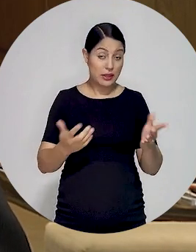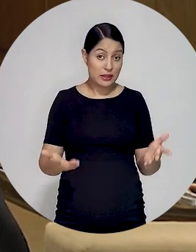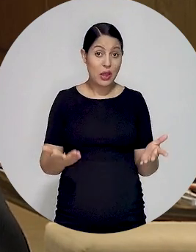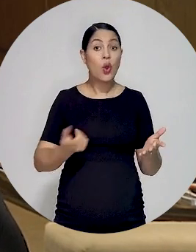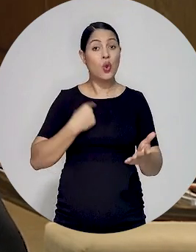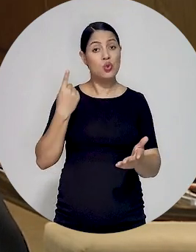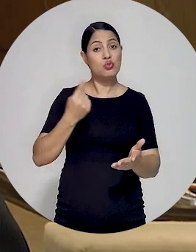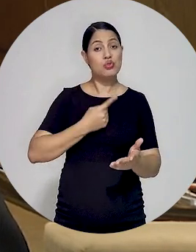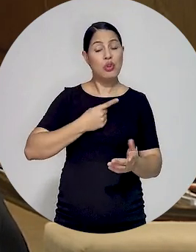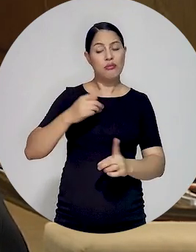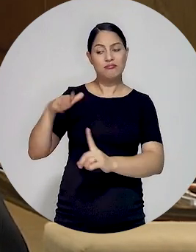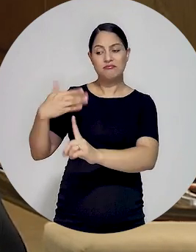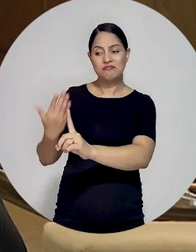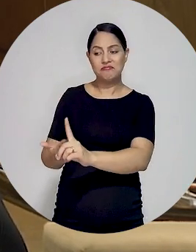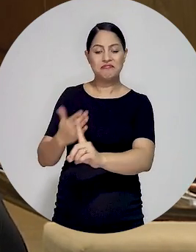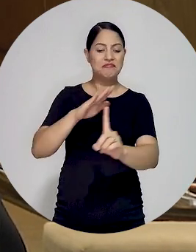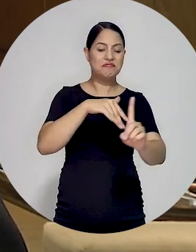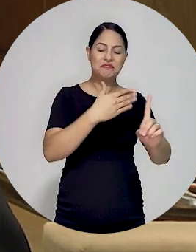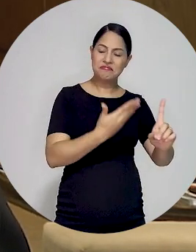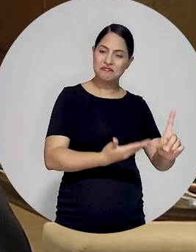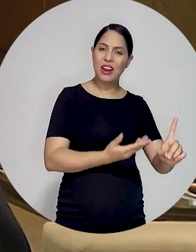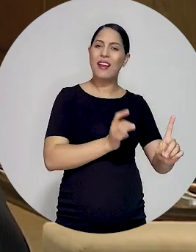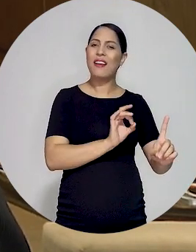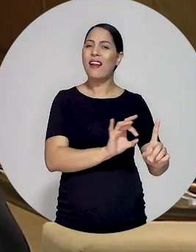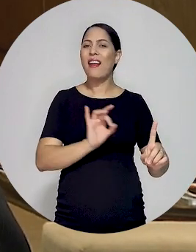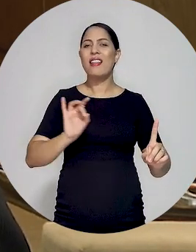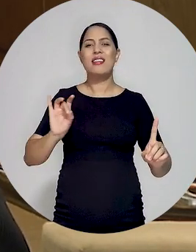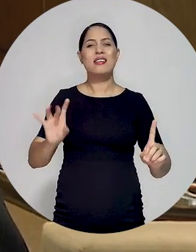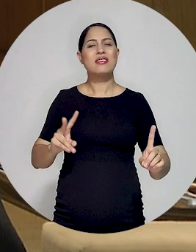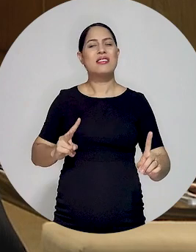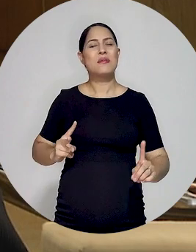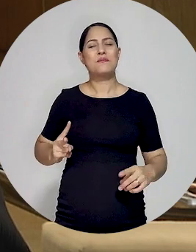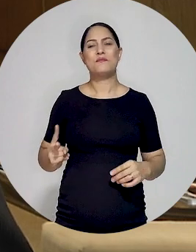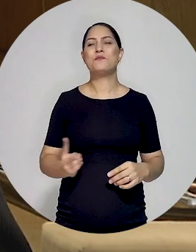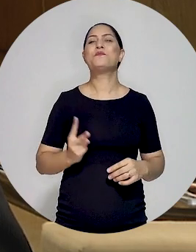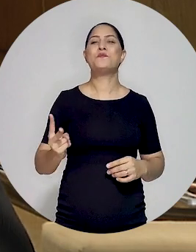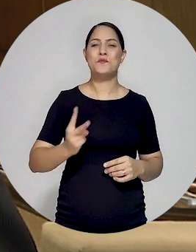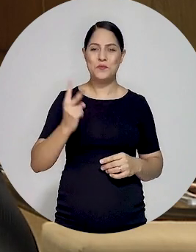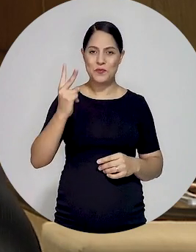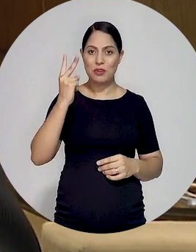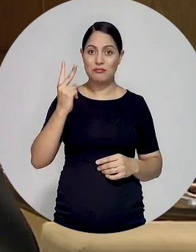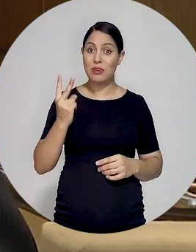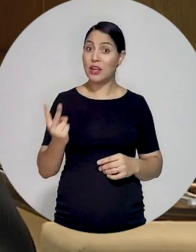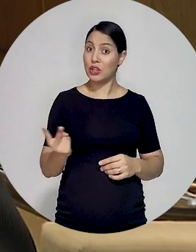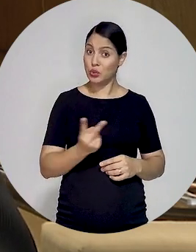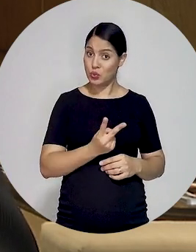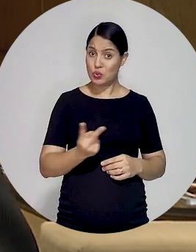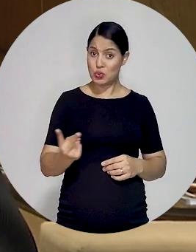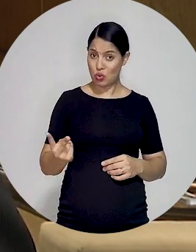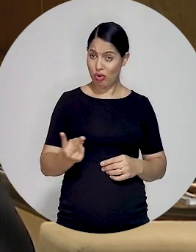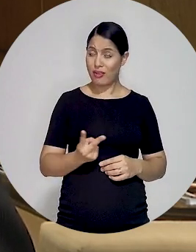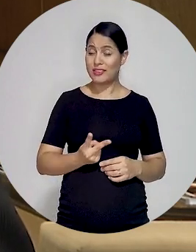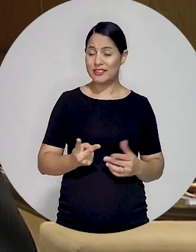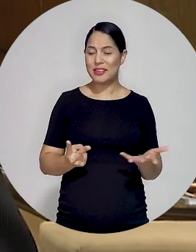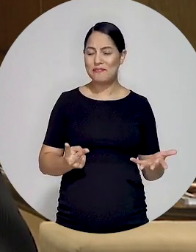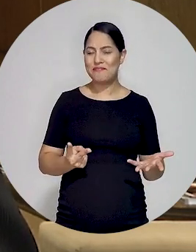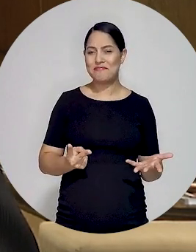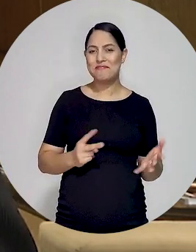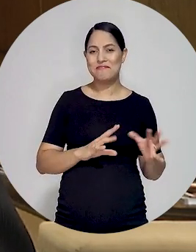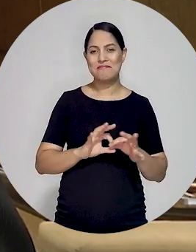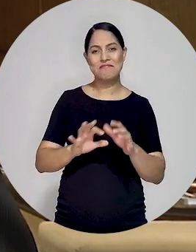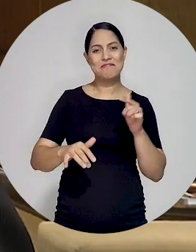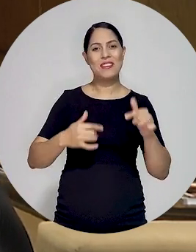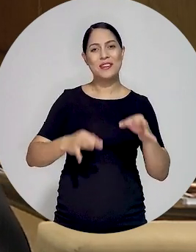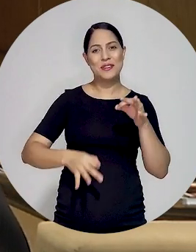nós não poderíamos deixar passar a oportunidade de homenageá-los, reconhecendo o valor de cada um e dos